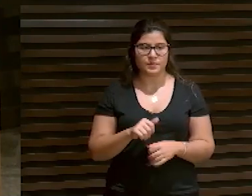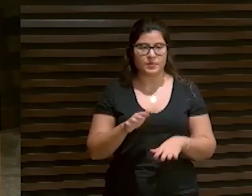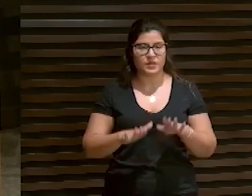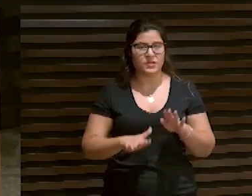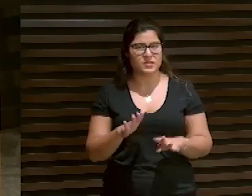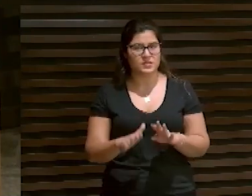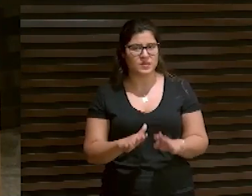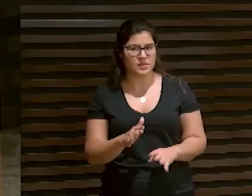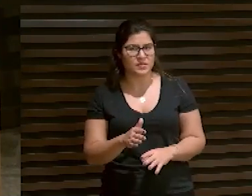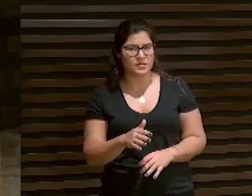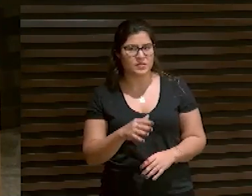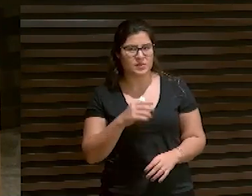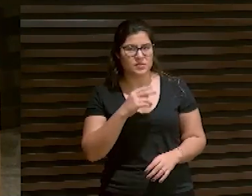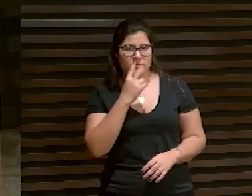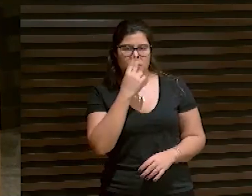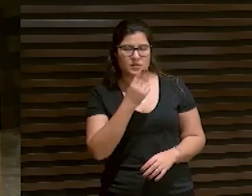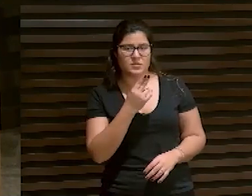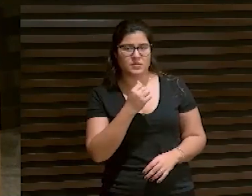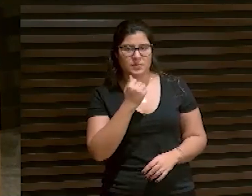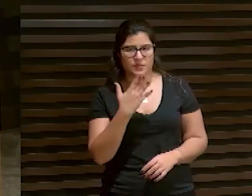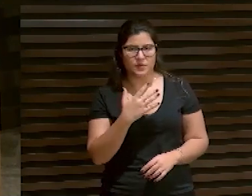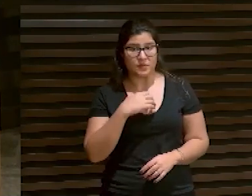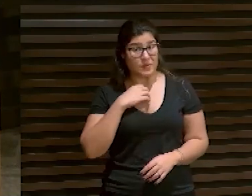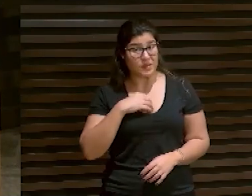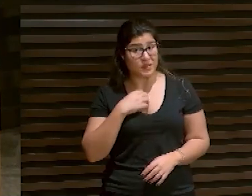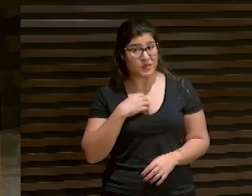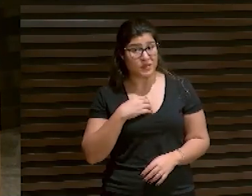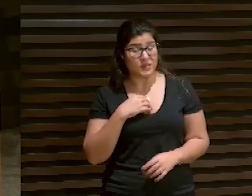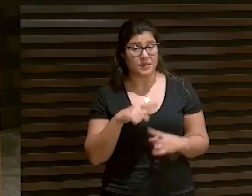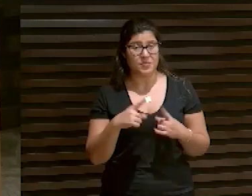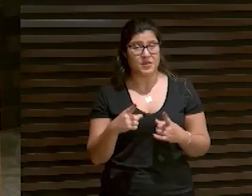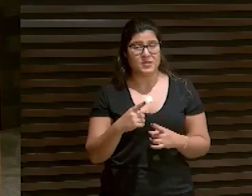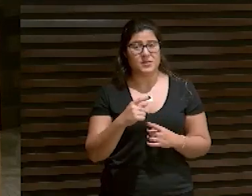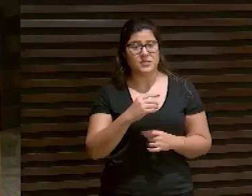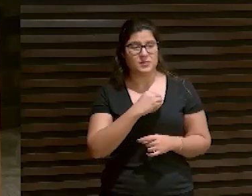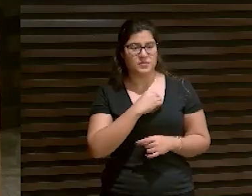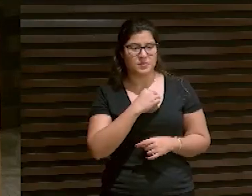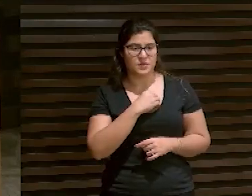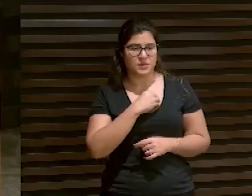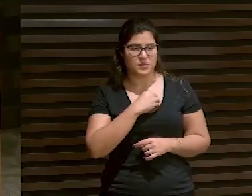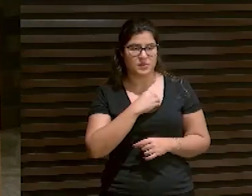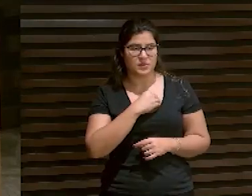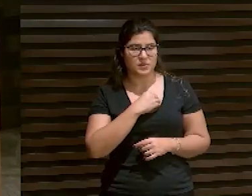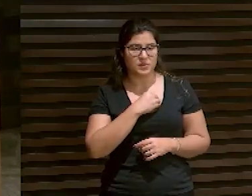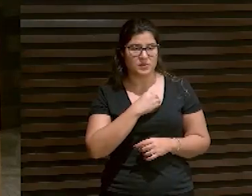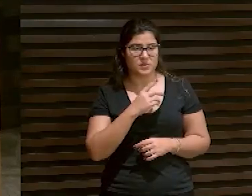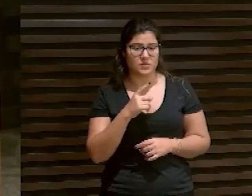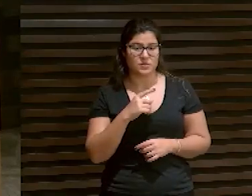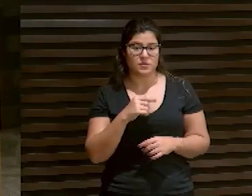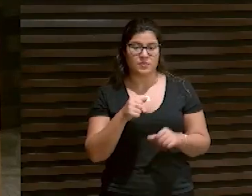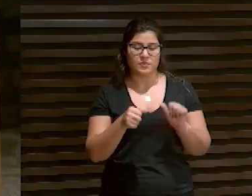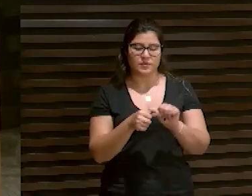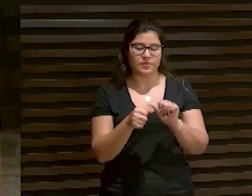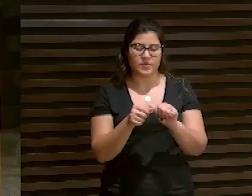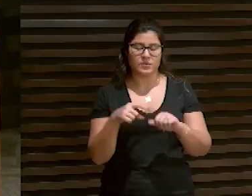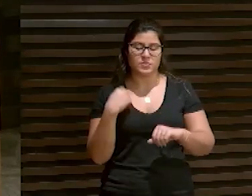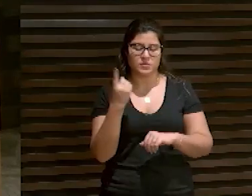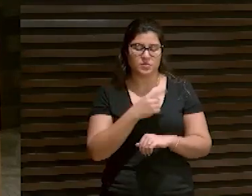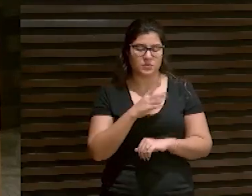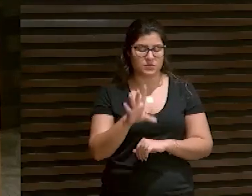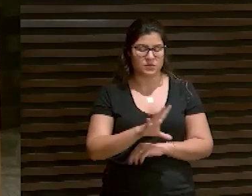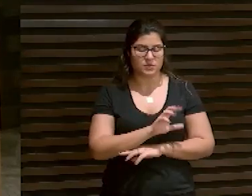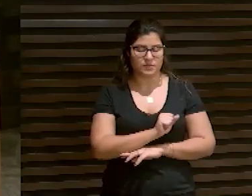pai que ama o filho e se ira por conta disso, mas o pecado fez com que muitas das vezes nossos amores eles ficassem